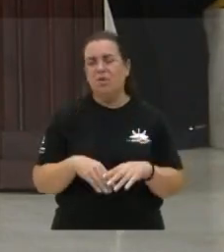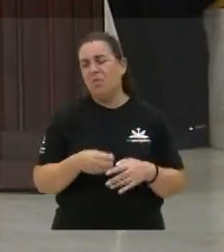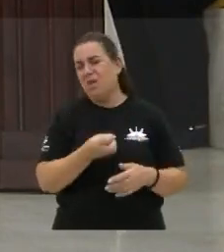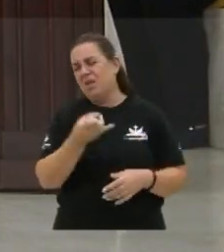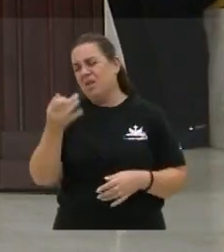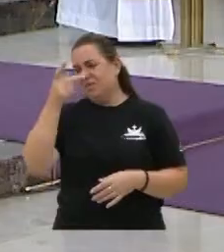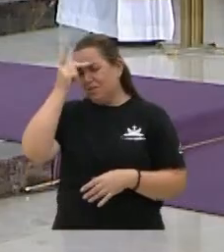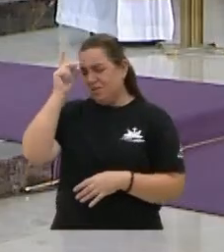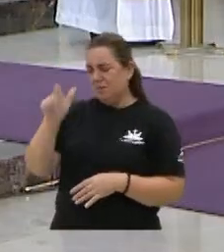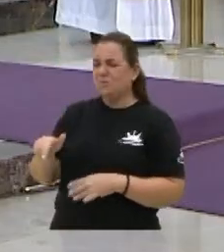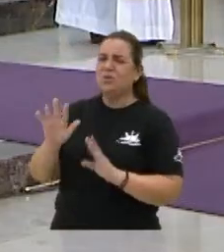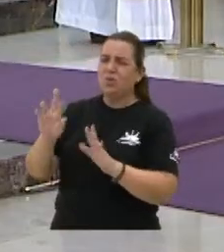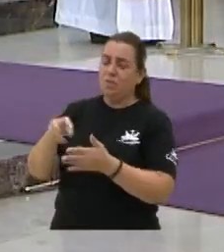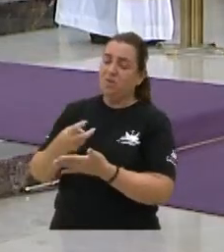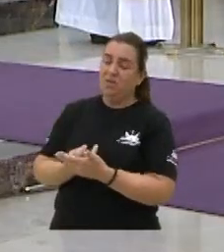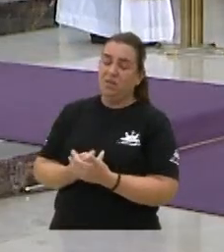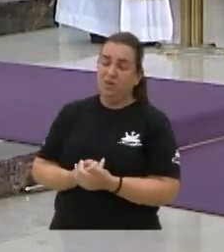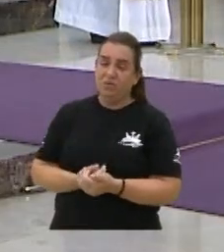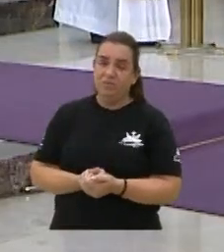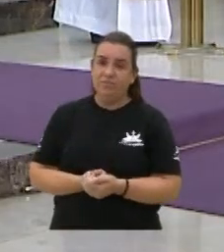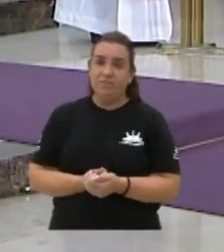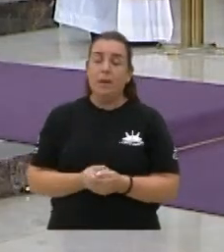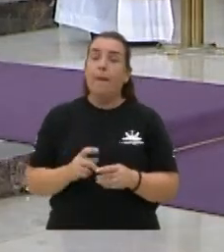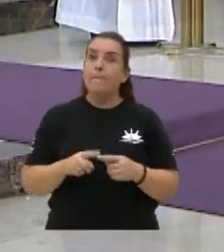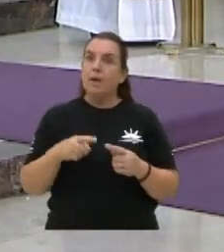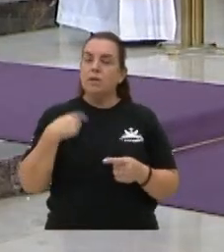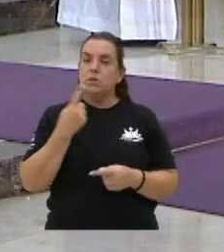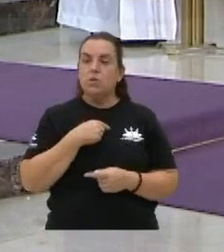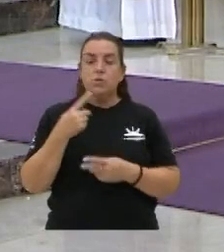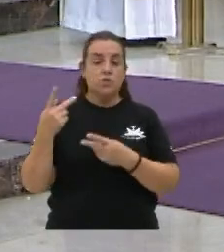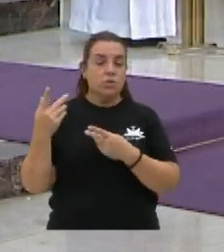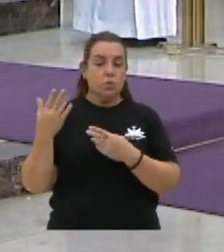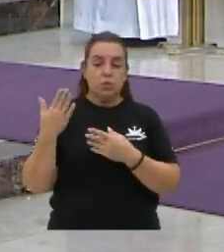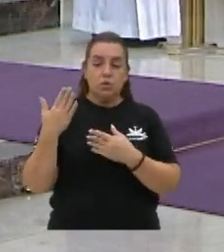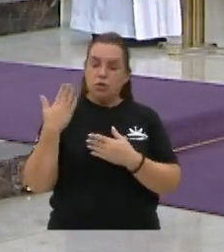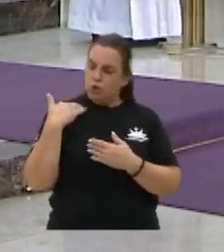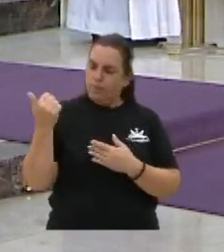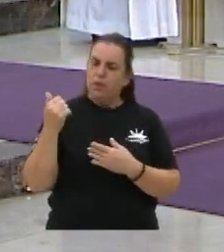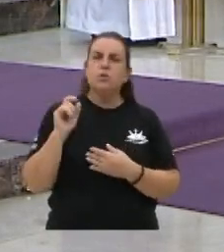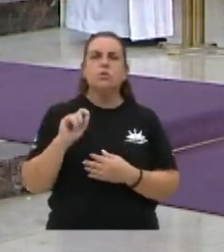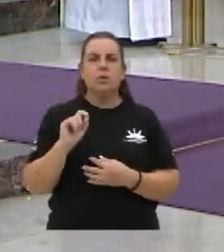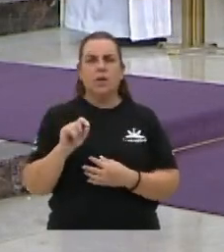morreram? Mas nós somos chamados a lembrar,